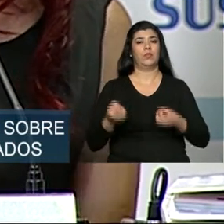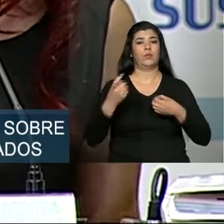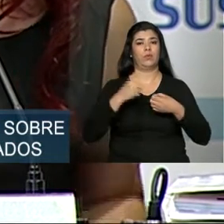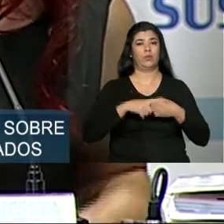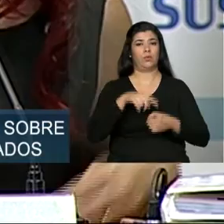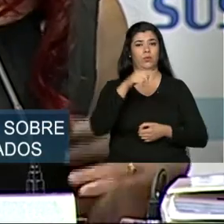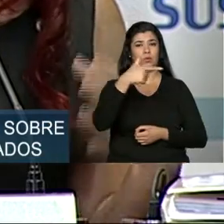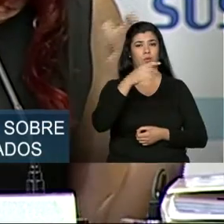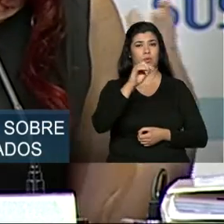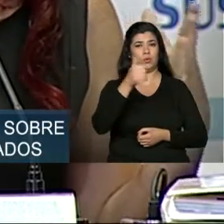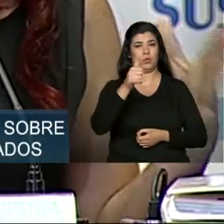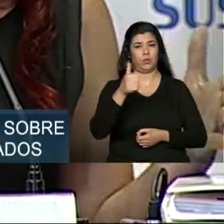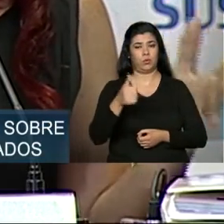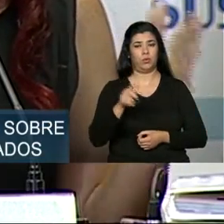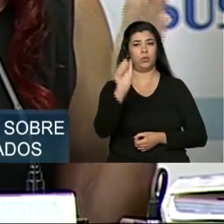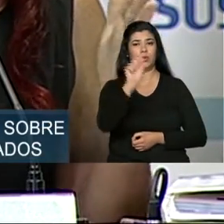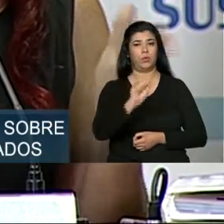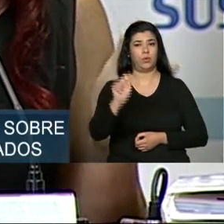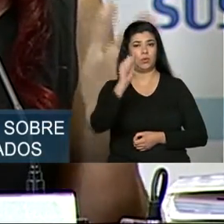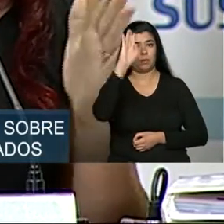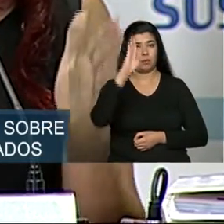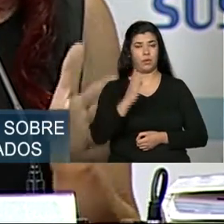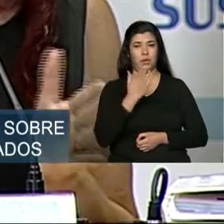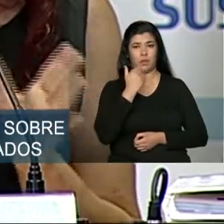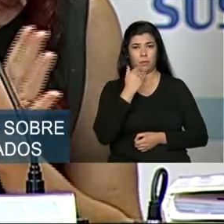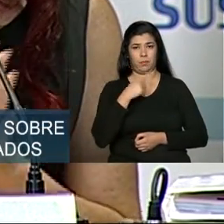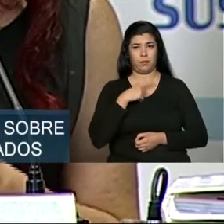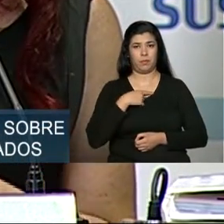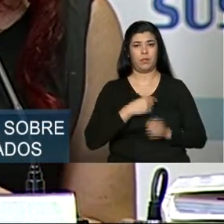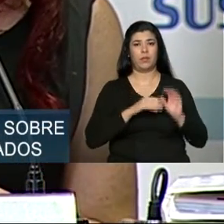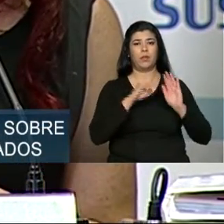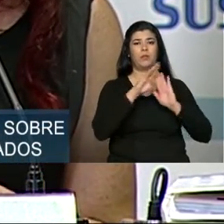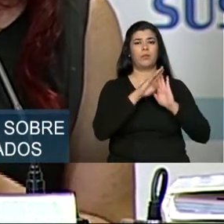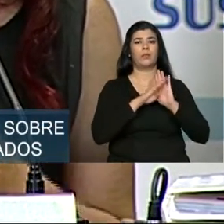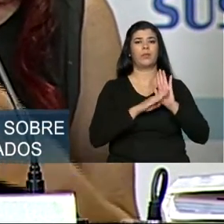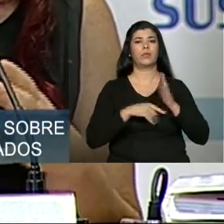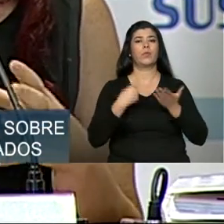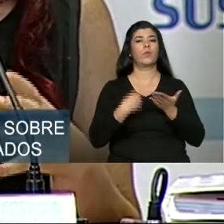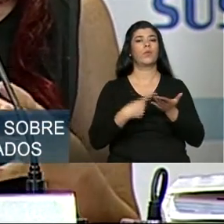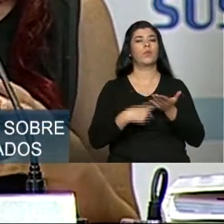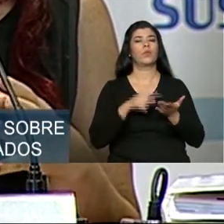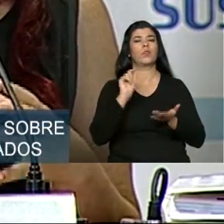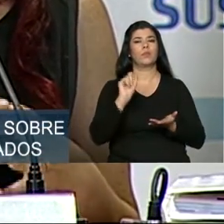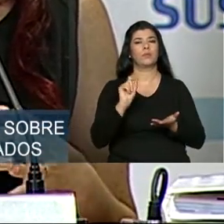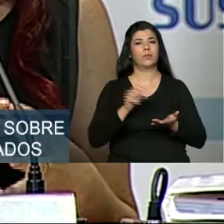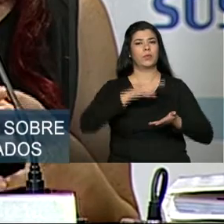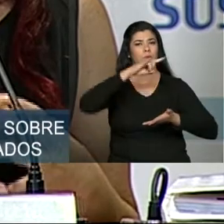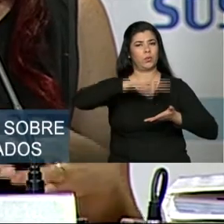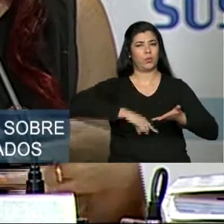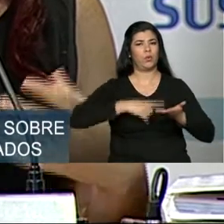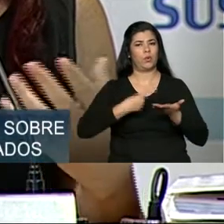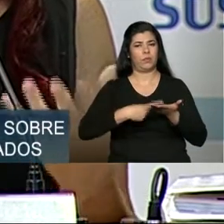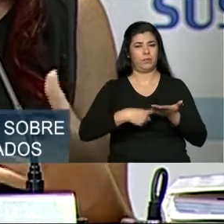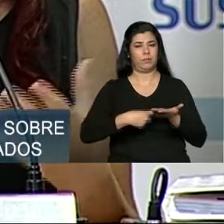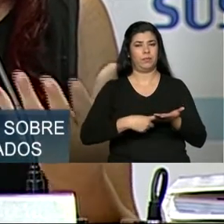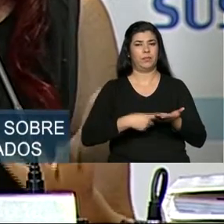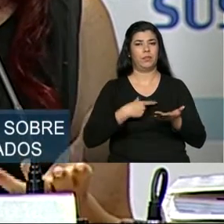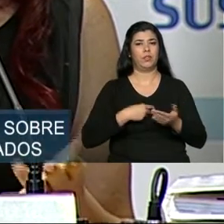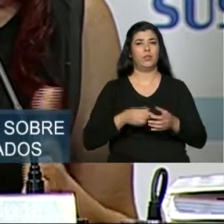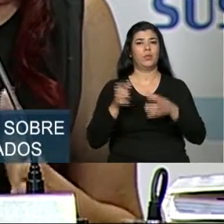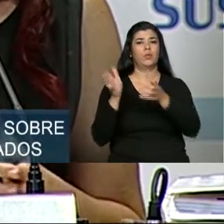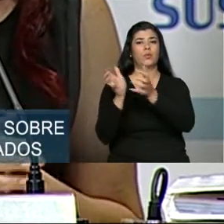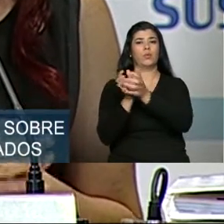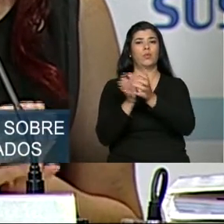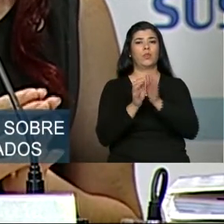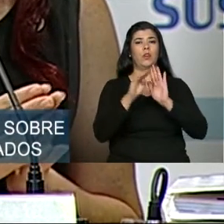2011, um acordo de cooperação que prevê termos de compromissos. Esses termos de compromisso são por categorias de